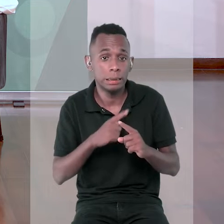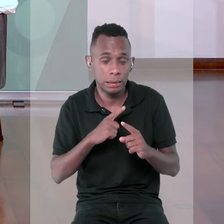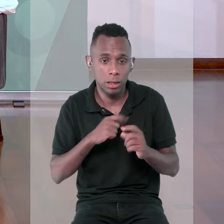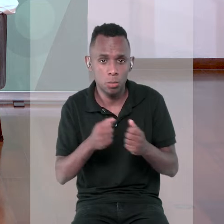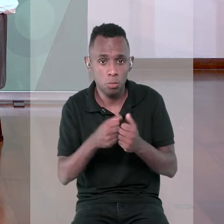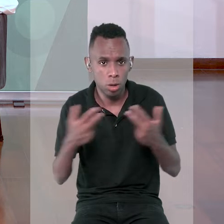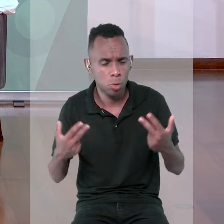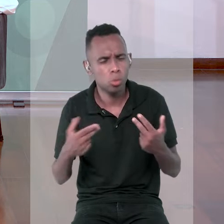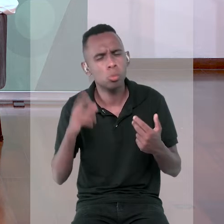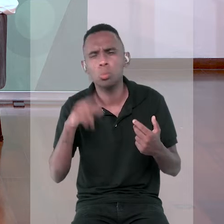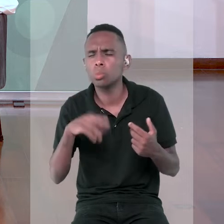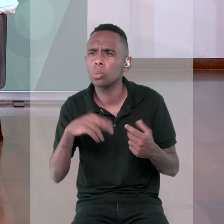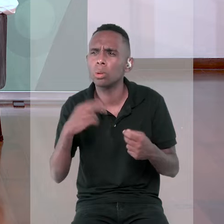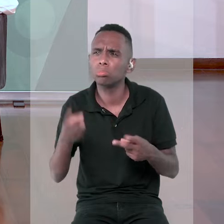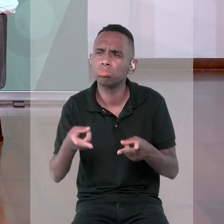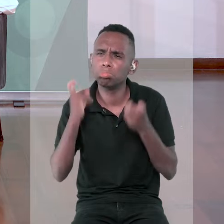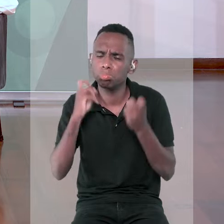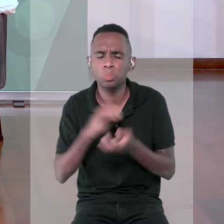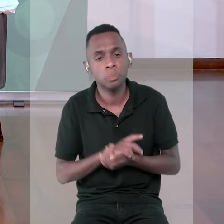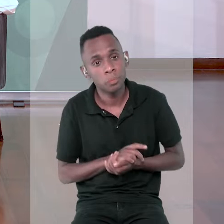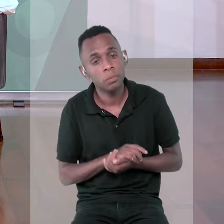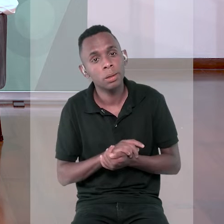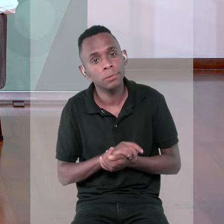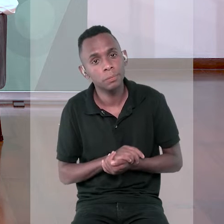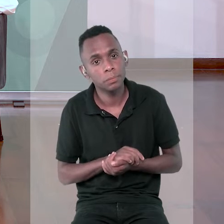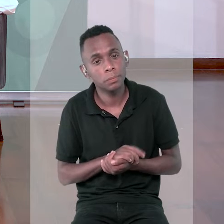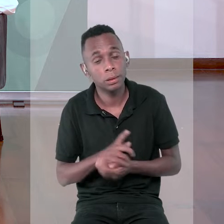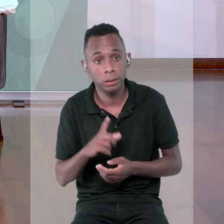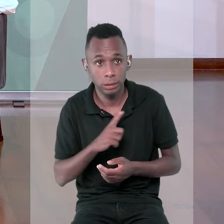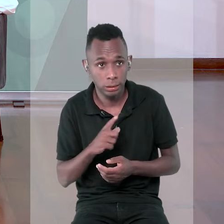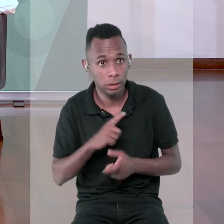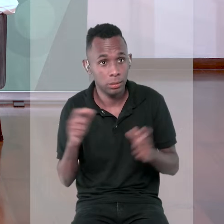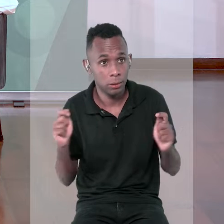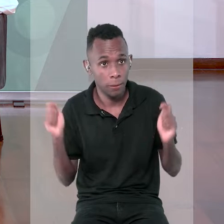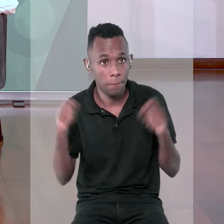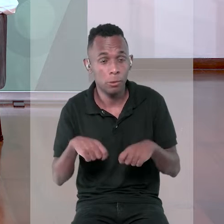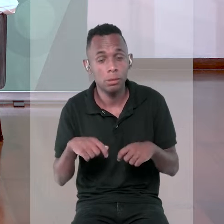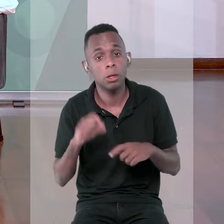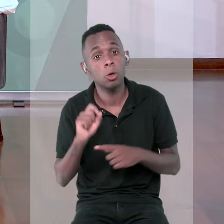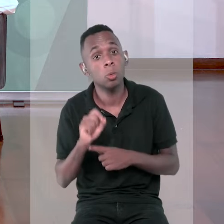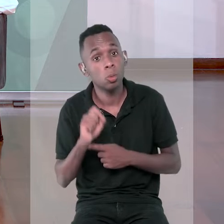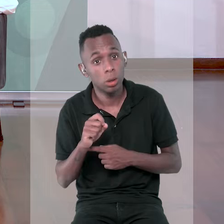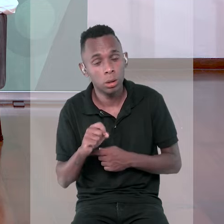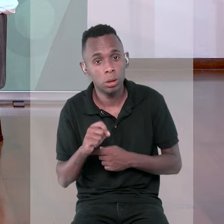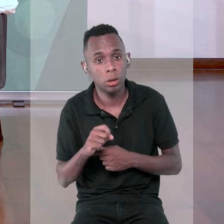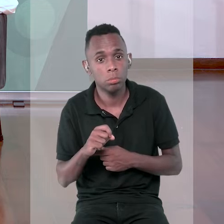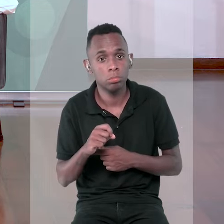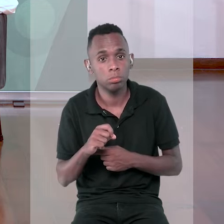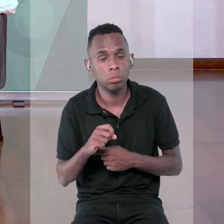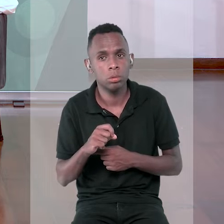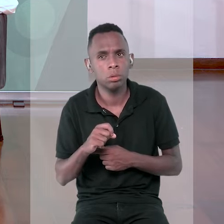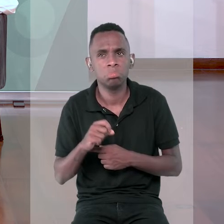que eu nunca tinha ouvido falar, achei interessantíssima, que existe a possibilidade dela ter tido, em vez